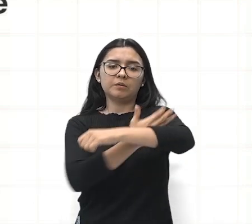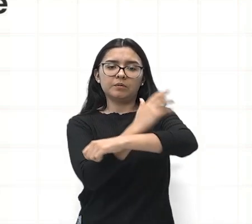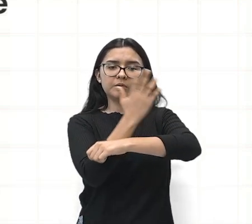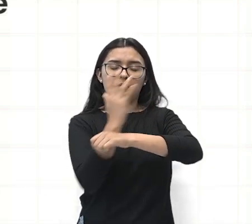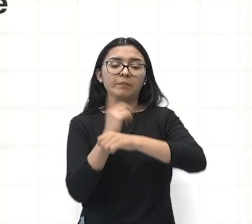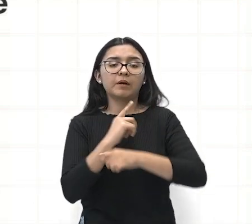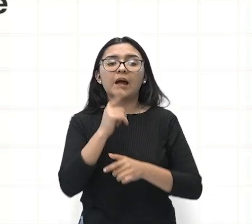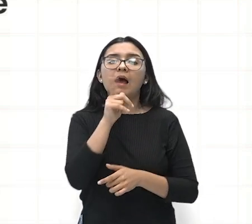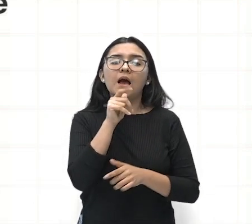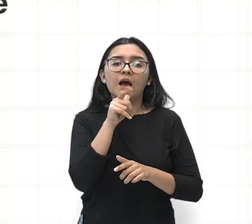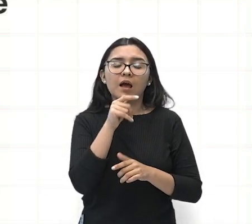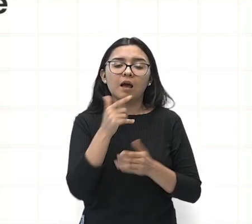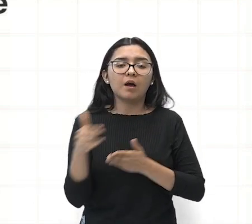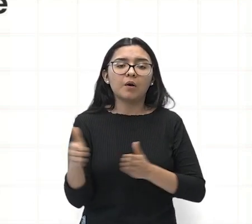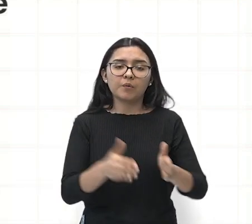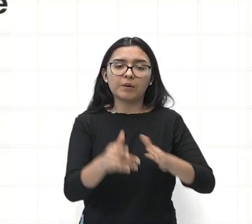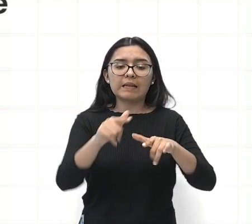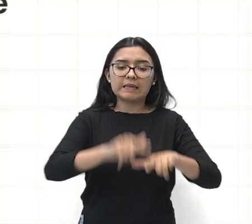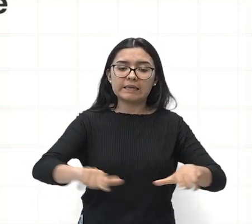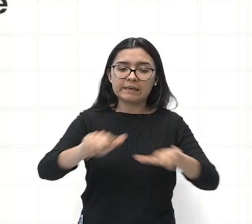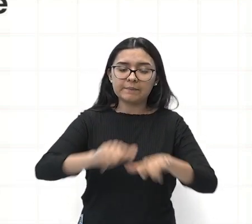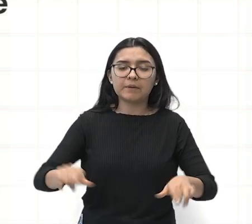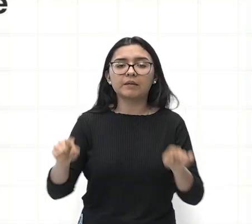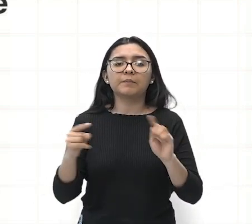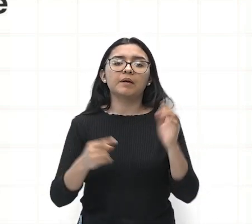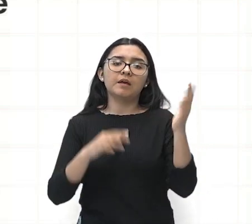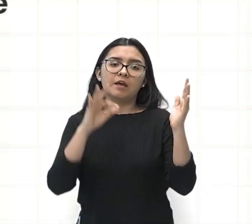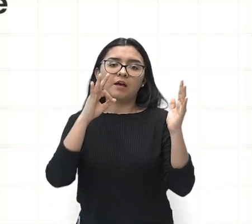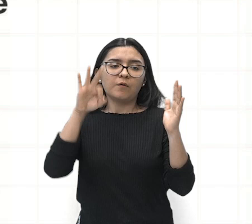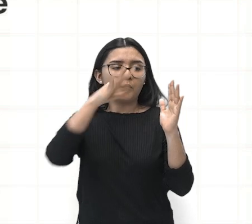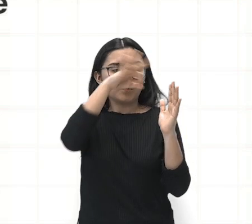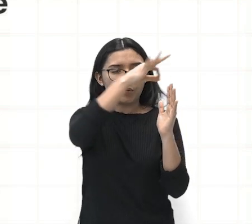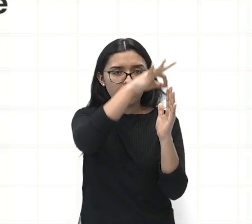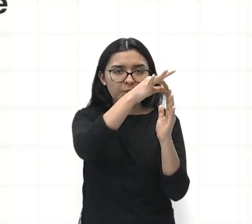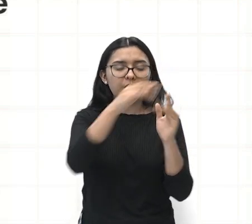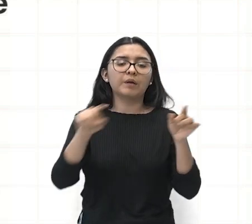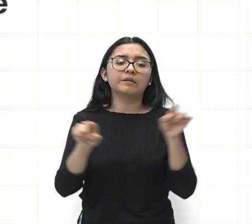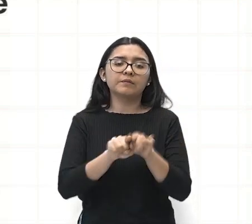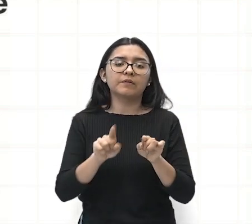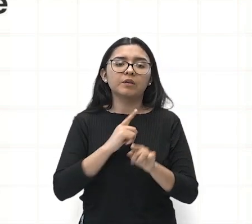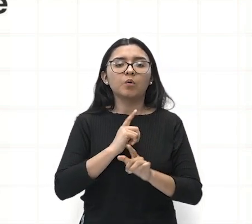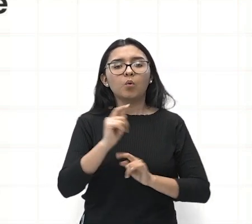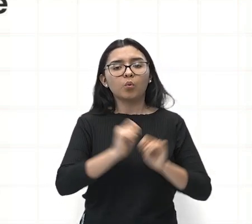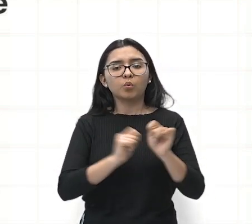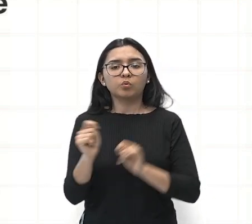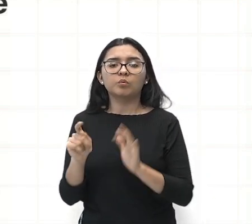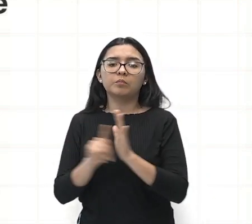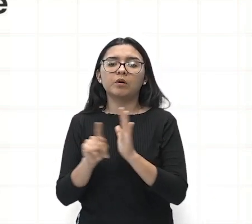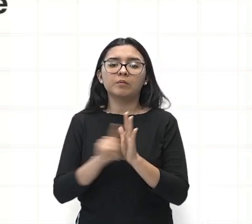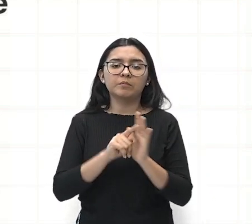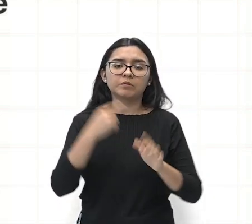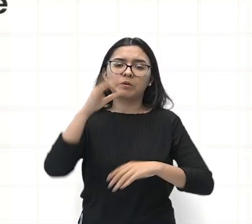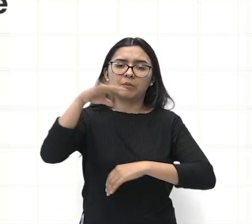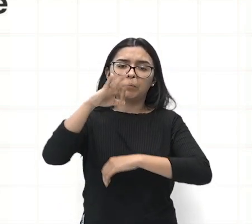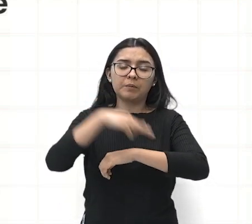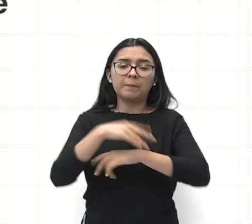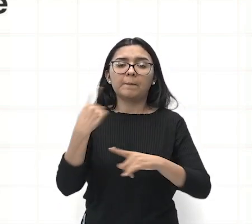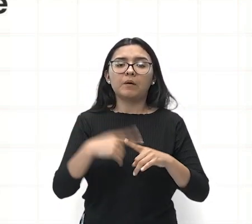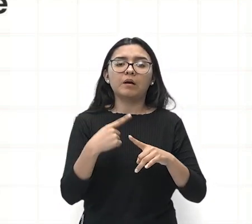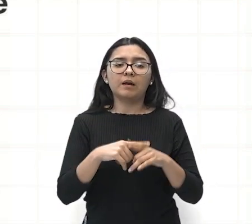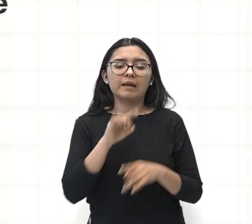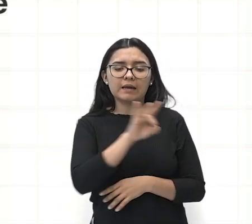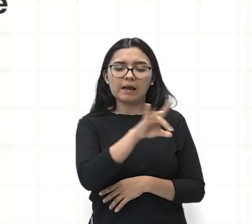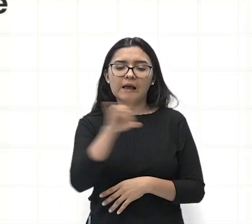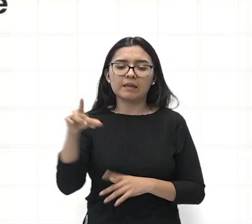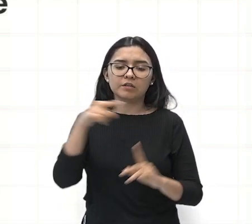água vai acontecer, a polinização das plantas, vai haver o controle de pragas, porque cada espécie acaba tendo,